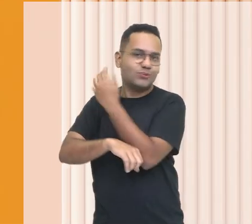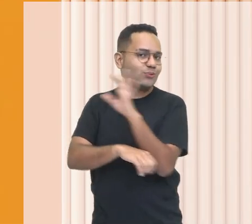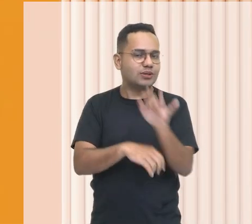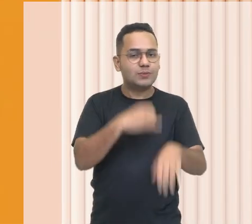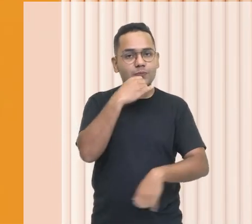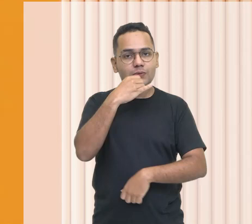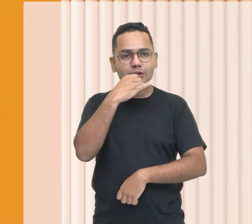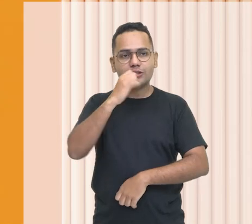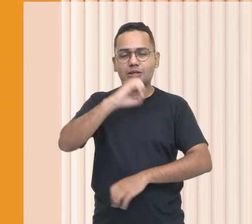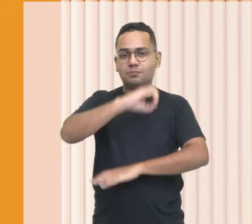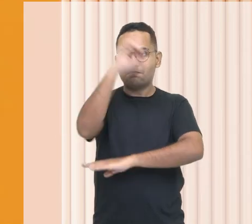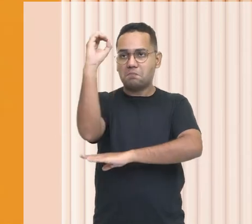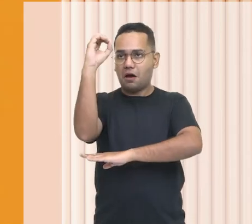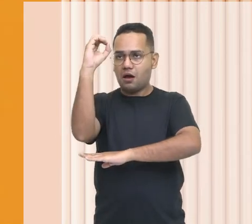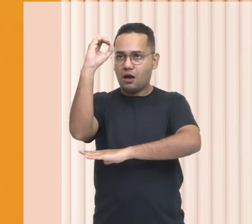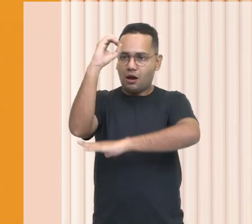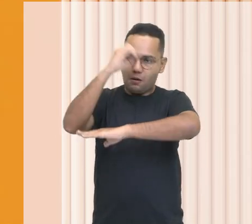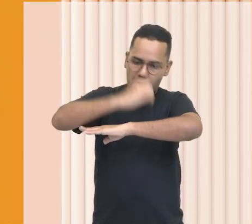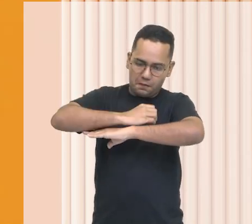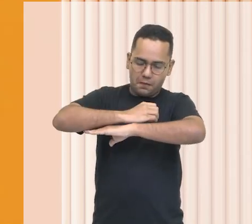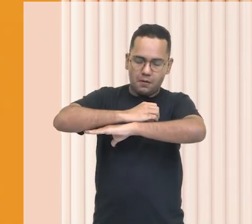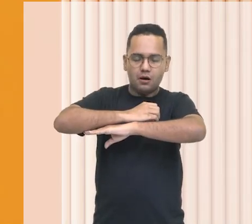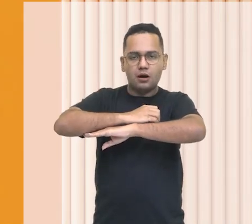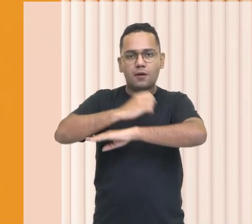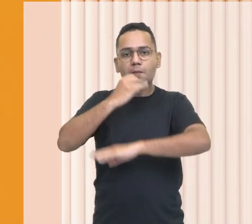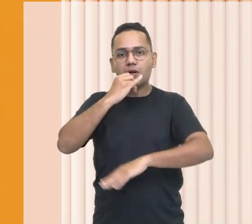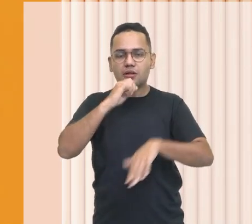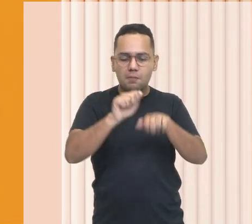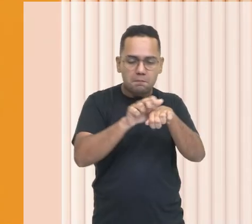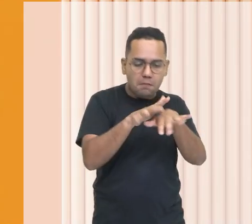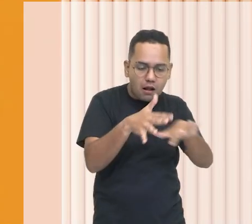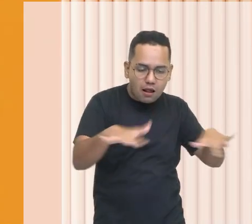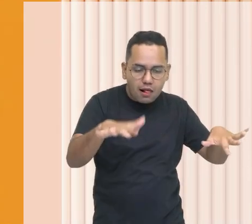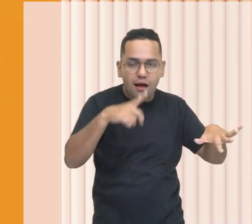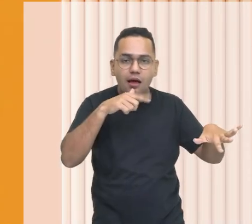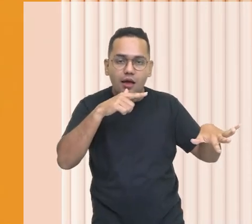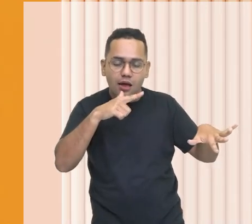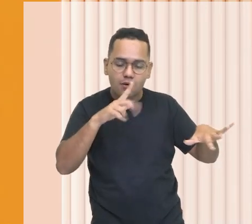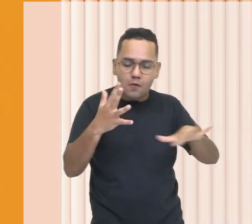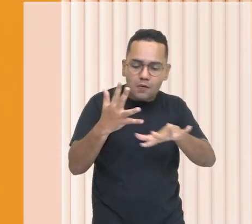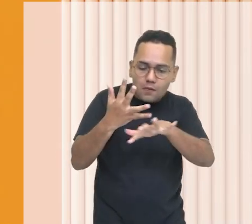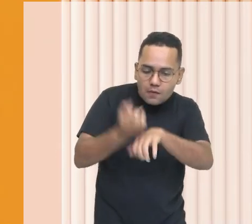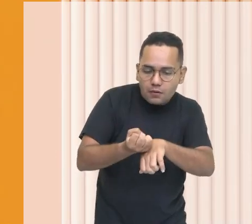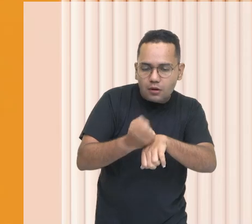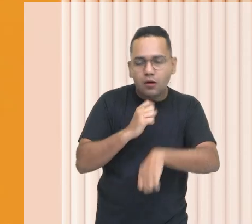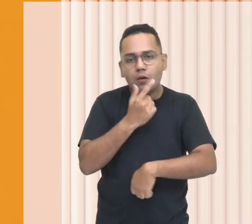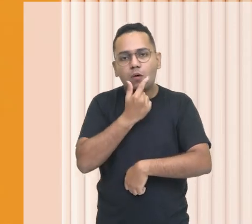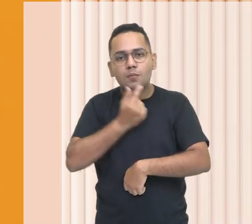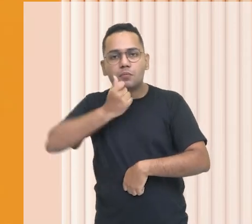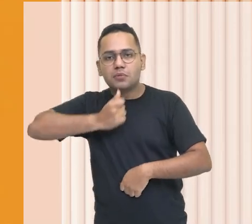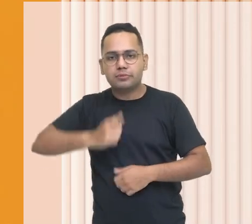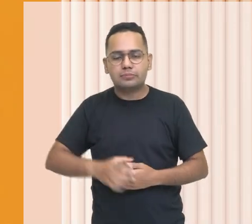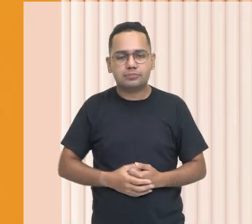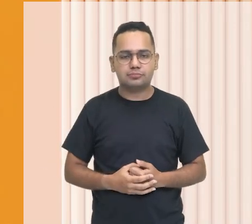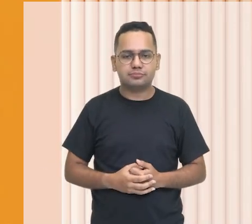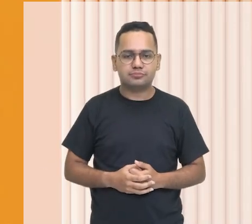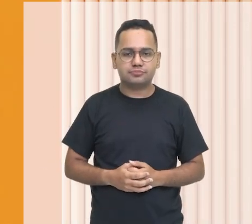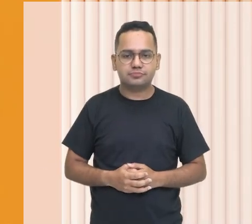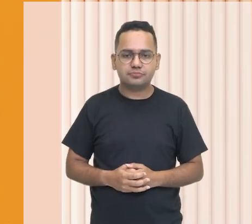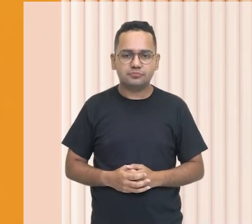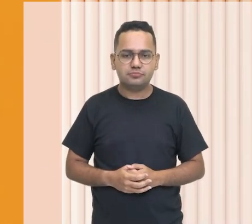com a noite, com o seco, com o molhado, com o homem e com a mulher. Tá? E dentro, né,